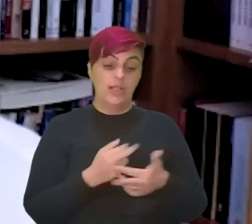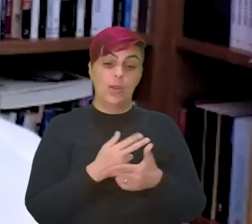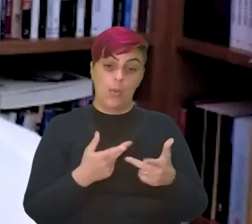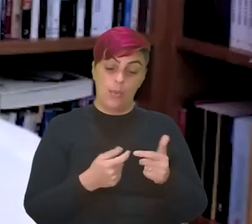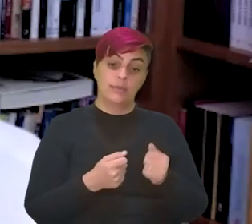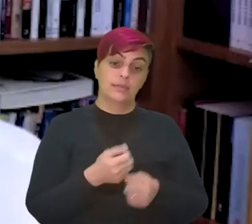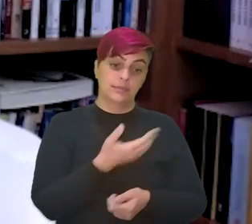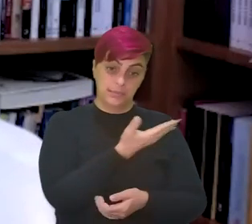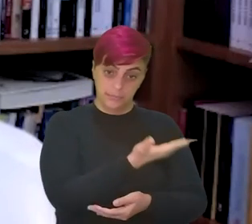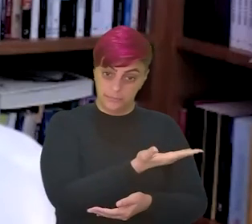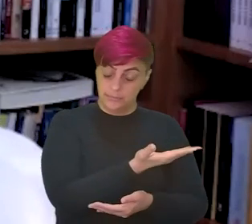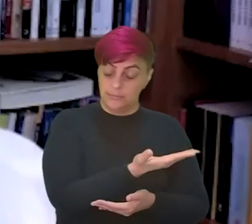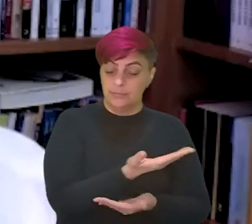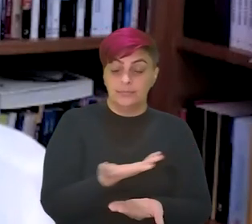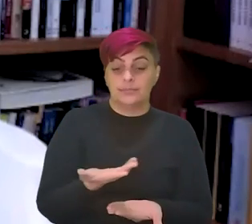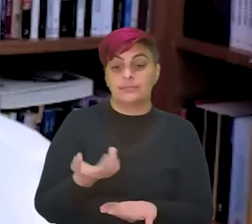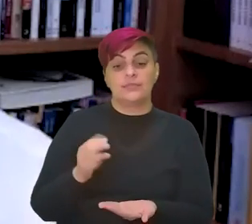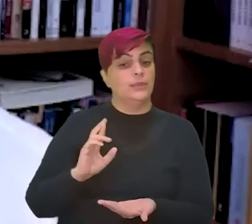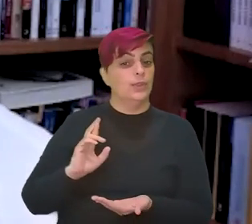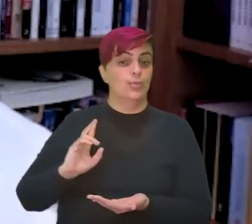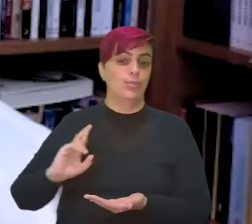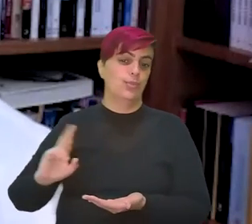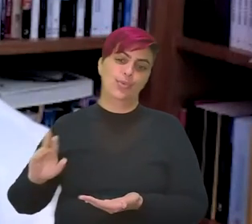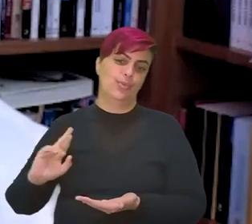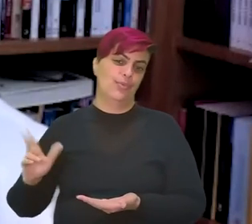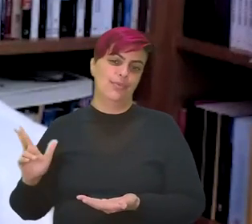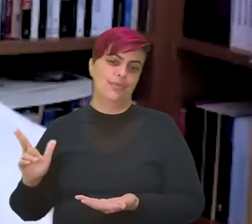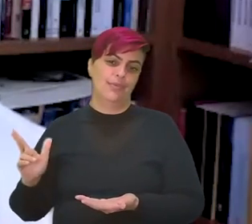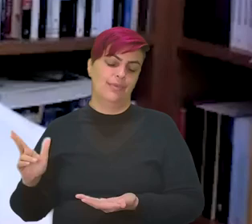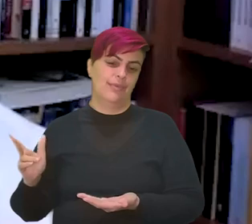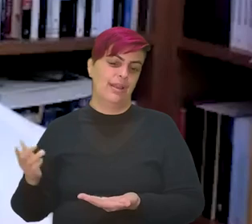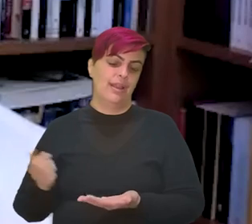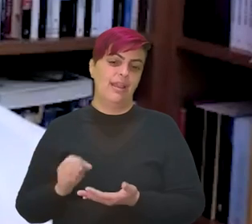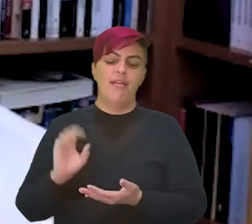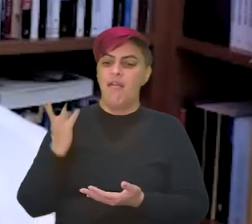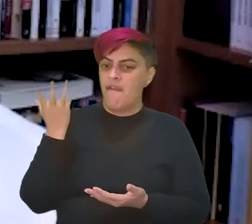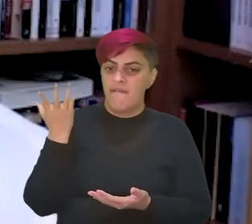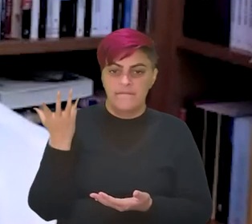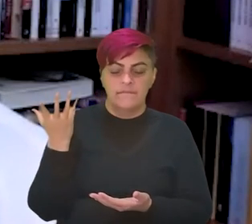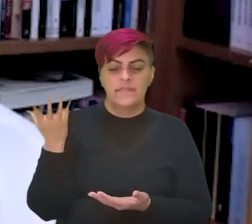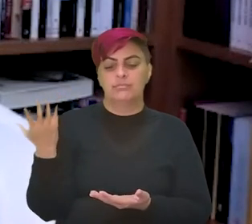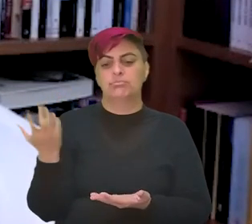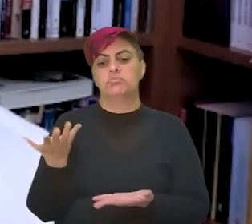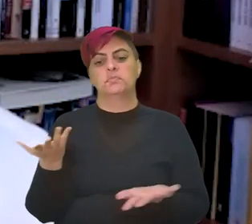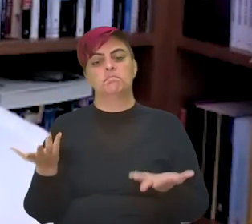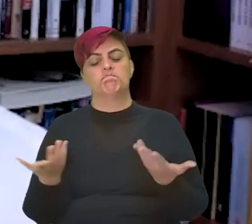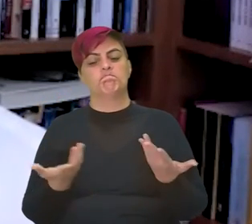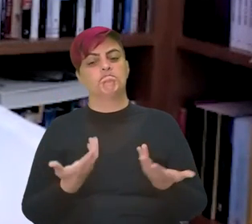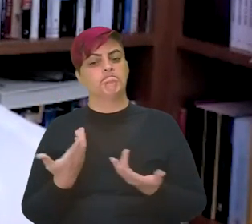eventos etnográficos, né, não são eventos de uma câmara, não são